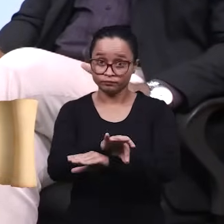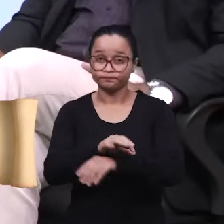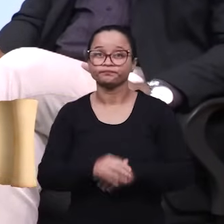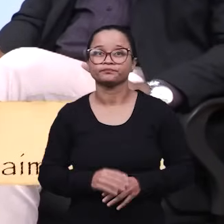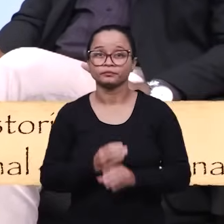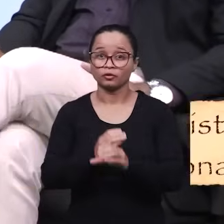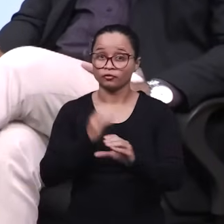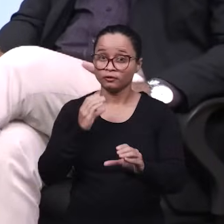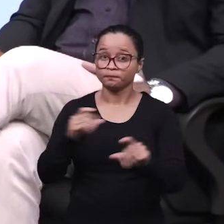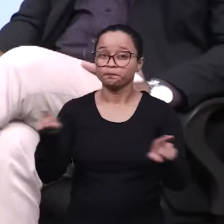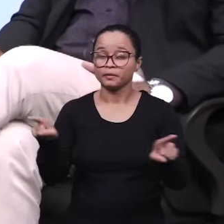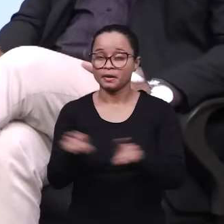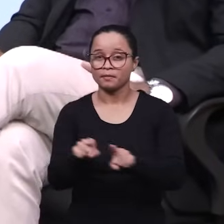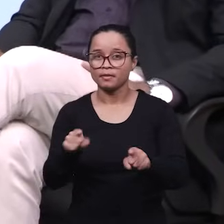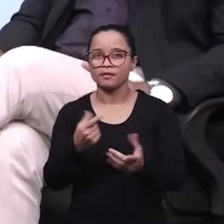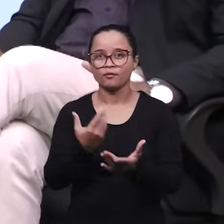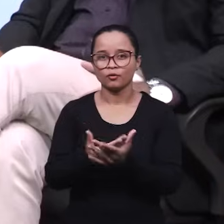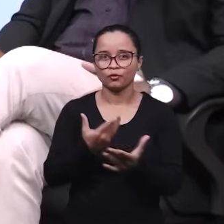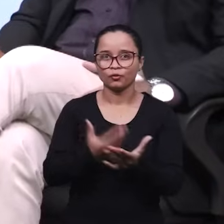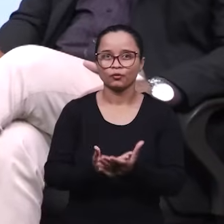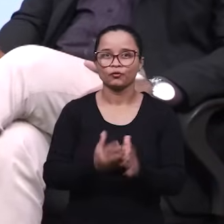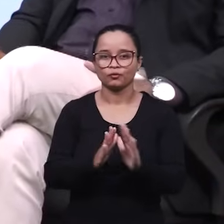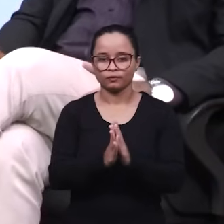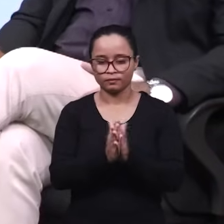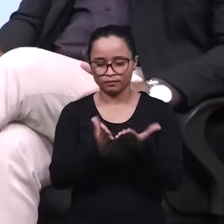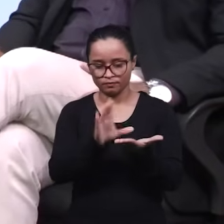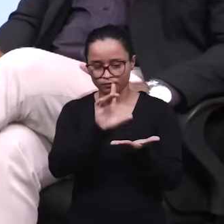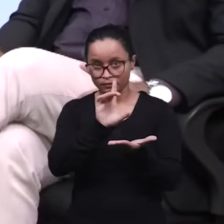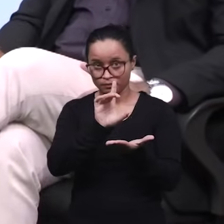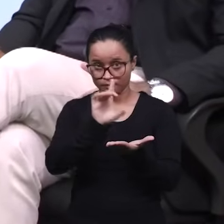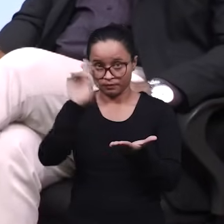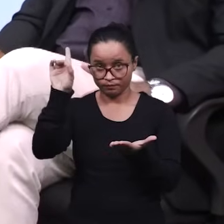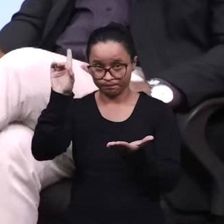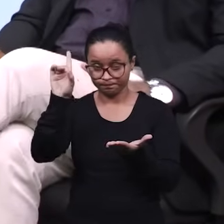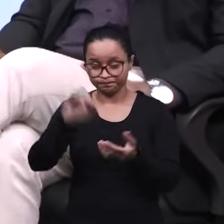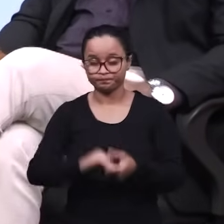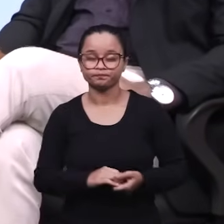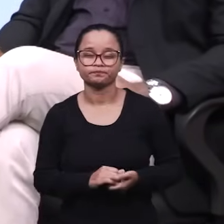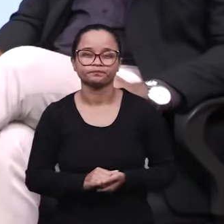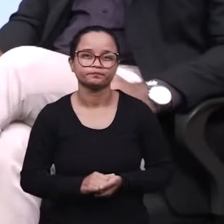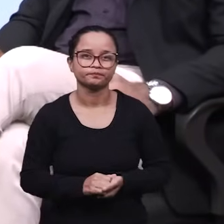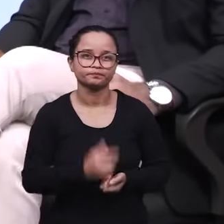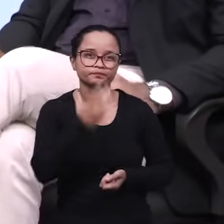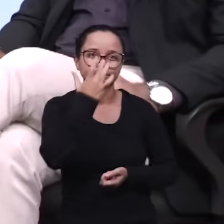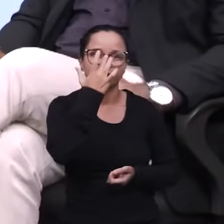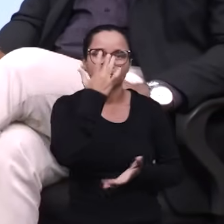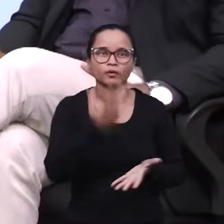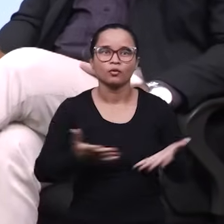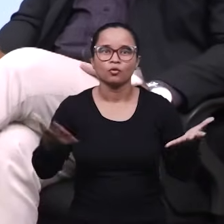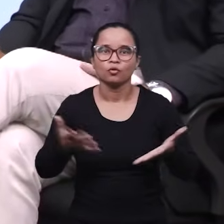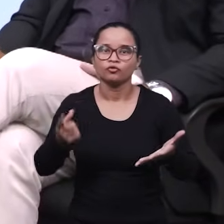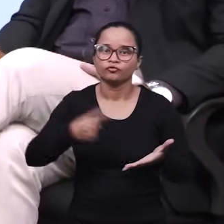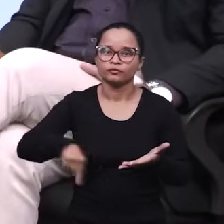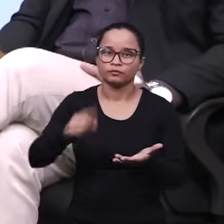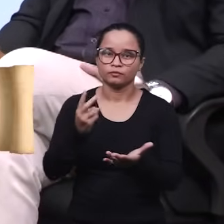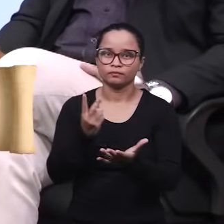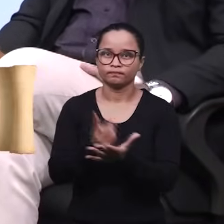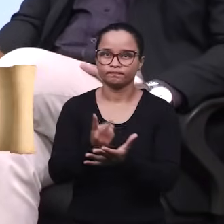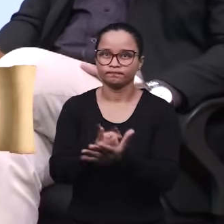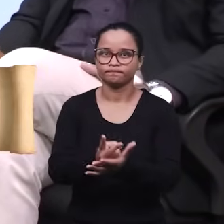um estudioso da Palavra do Senhor. Hoje nós vamos dar